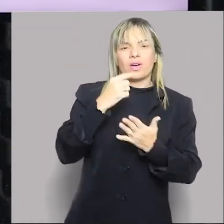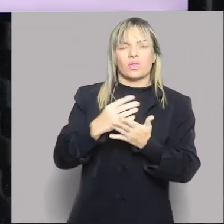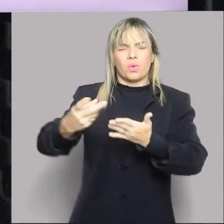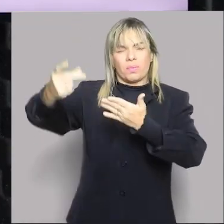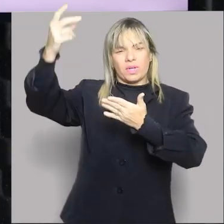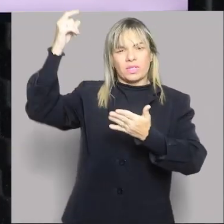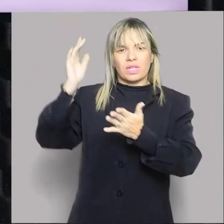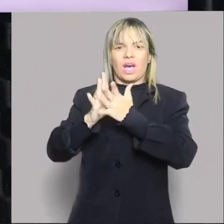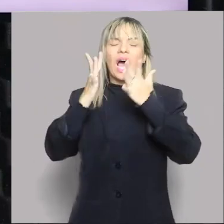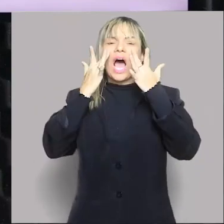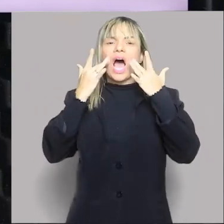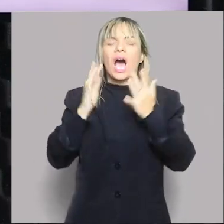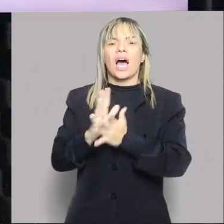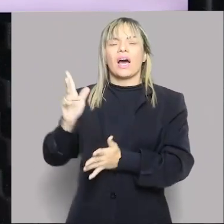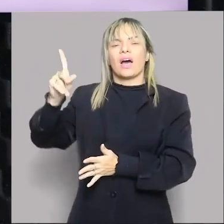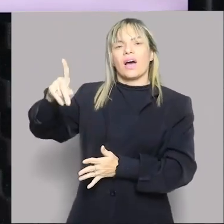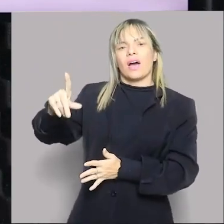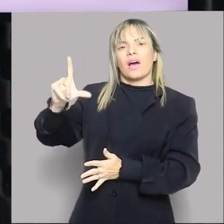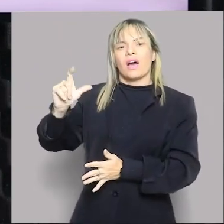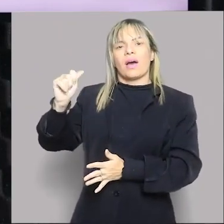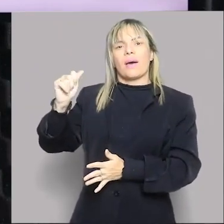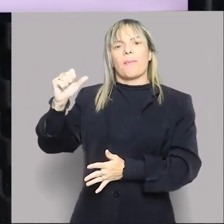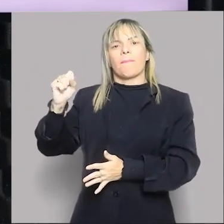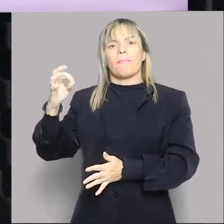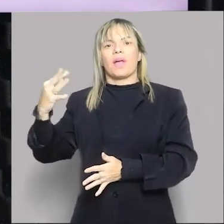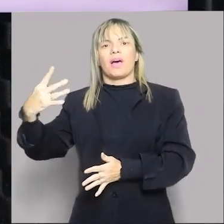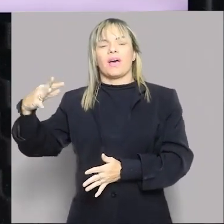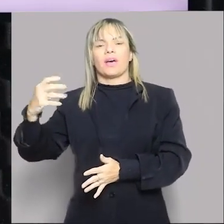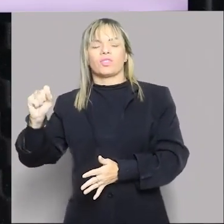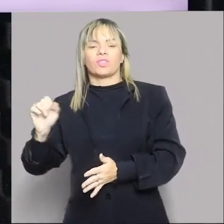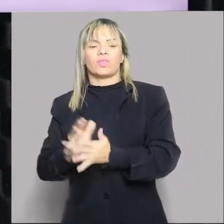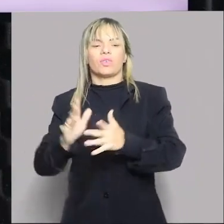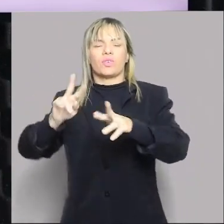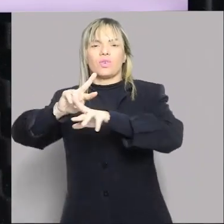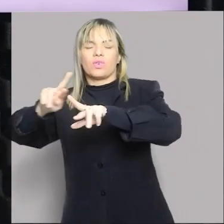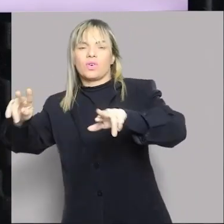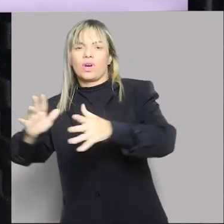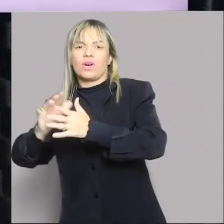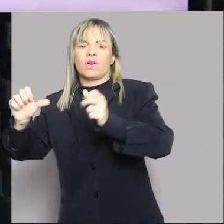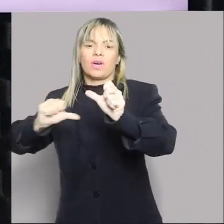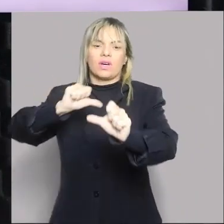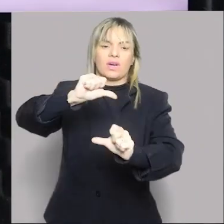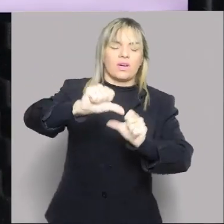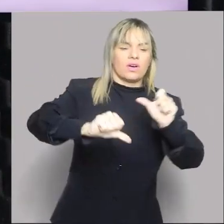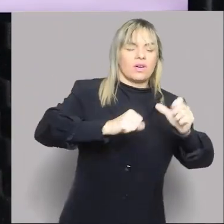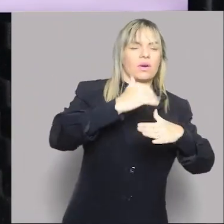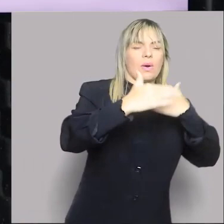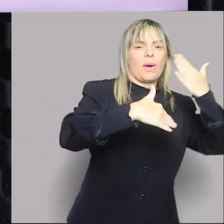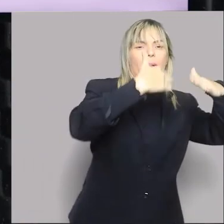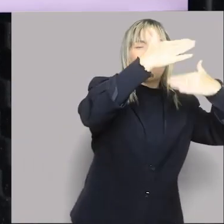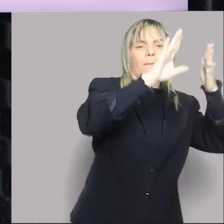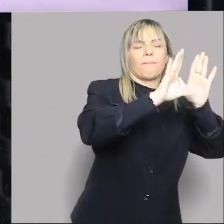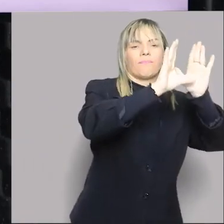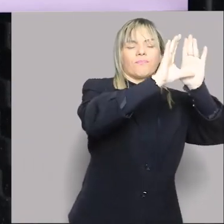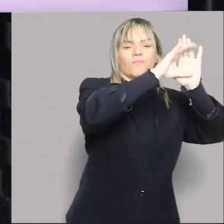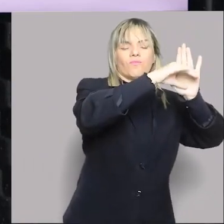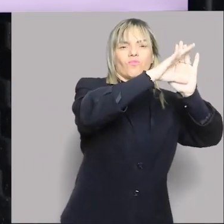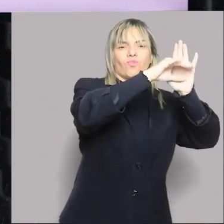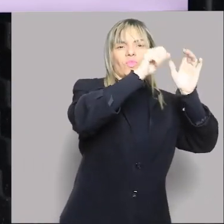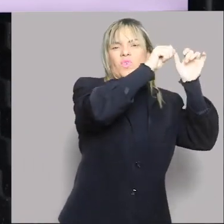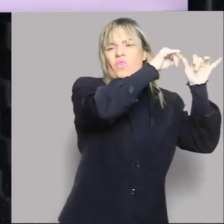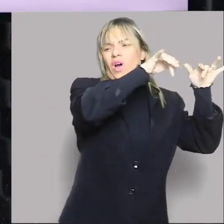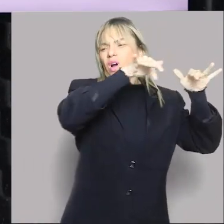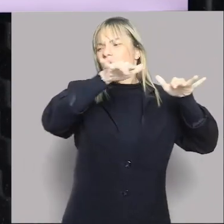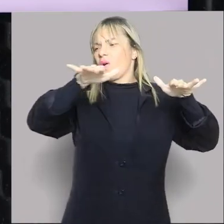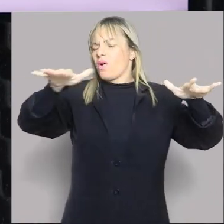plásticas. E aí a gente vai tendo uma variação e uma evolução desse conceito, porque vai aumentando o